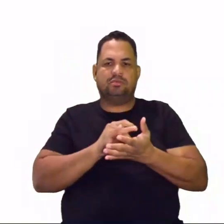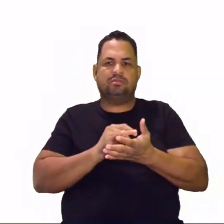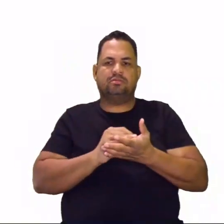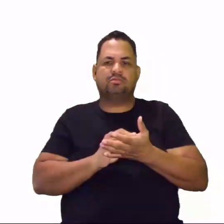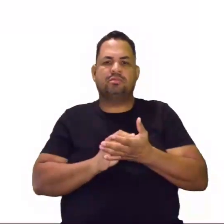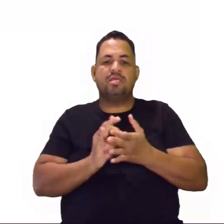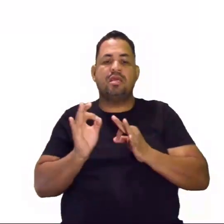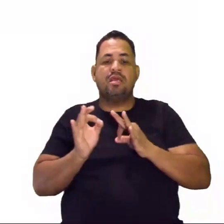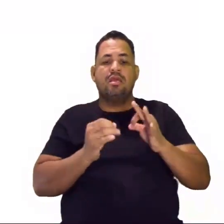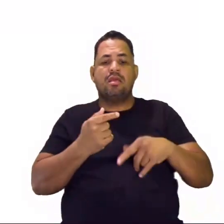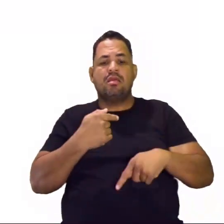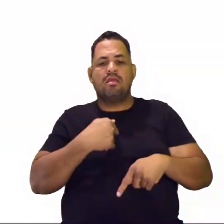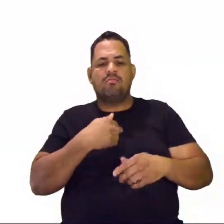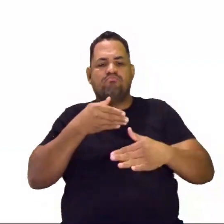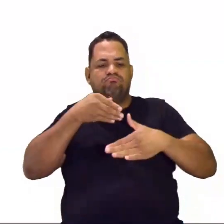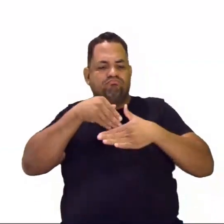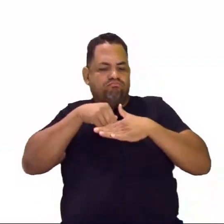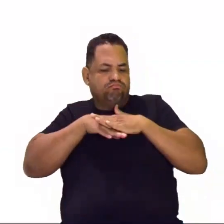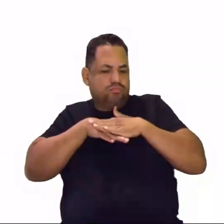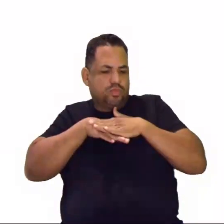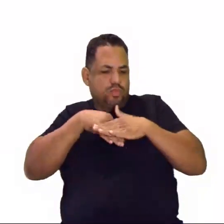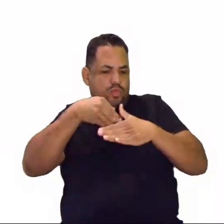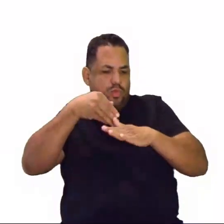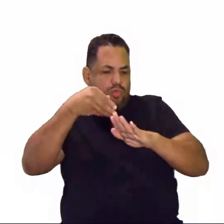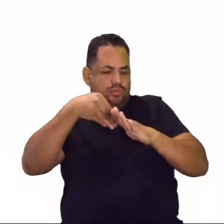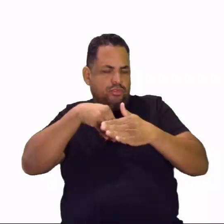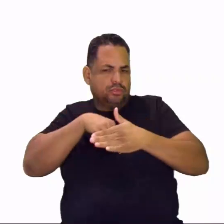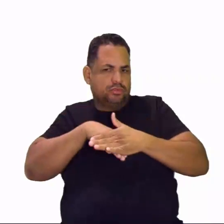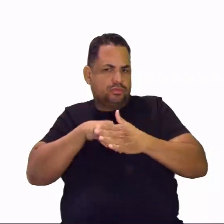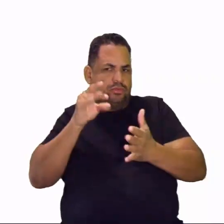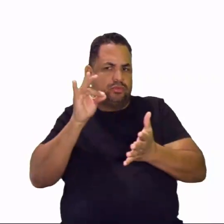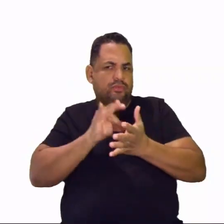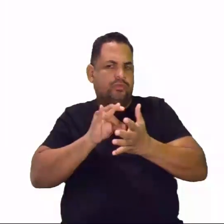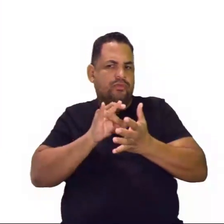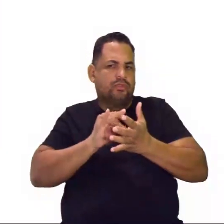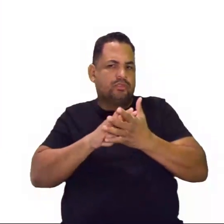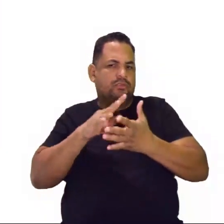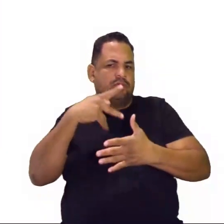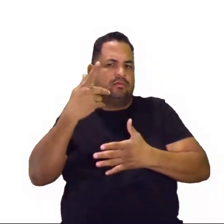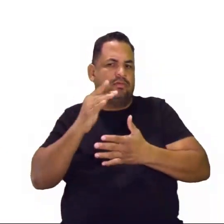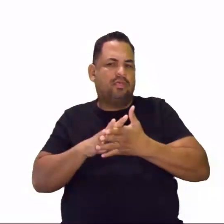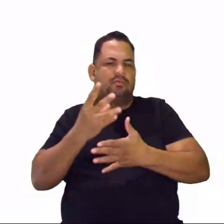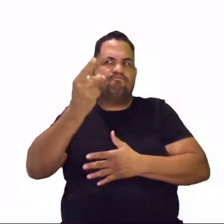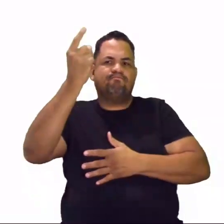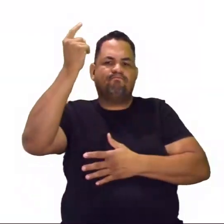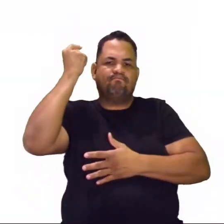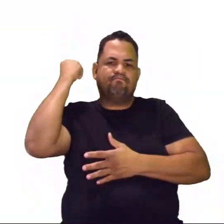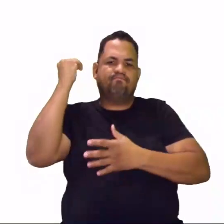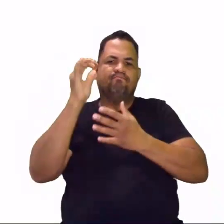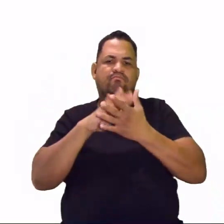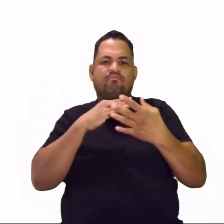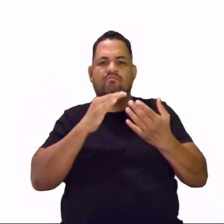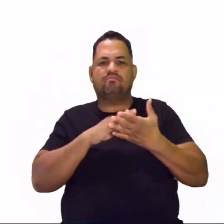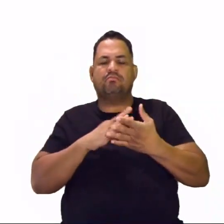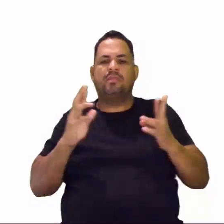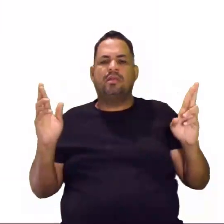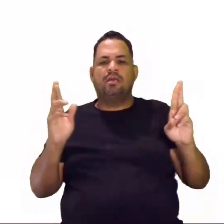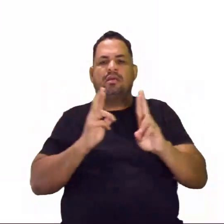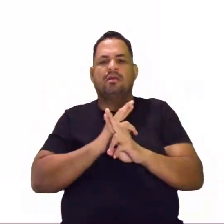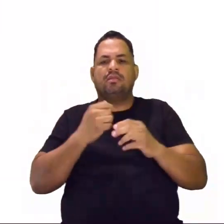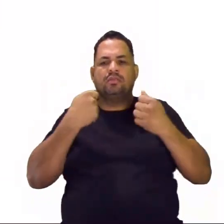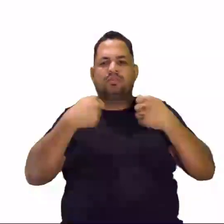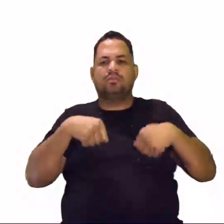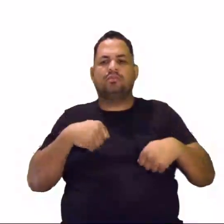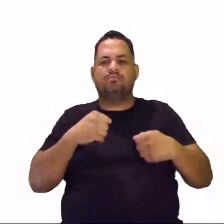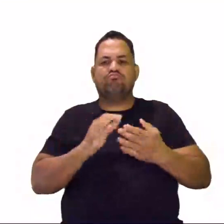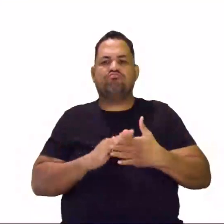socialmente, que esconde um fato não confessado desde aquela época. A relação de poder e de dominação